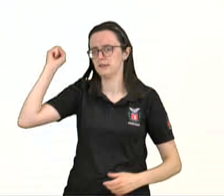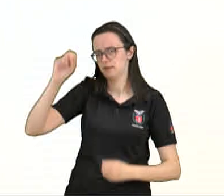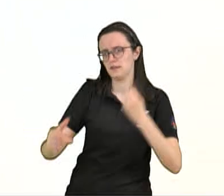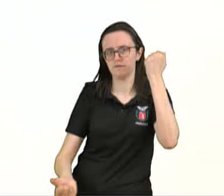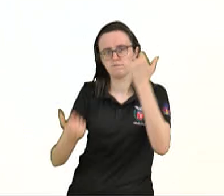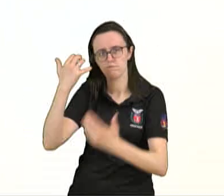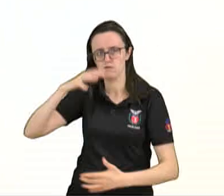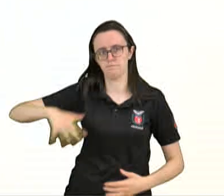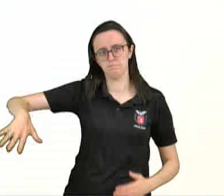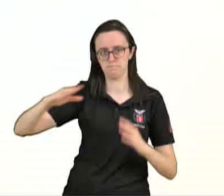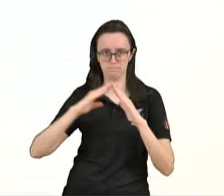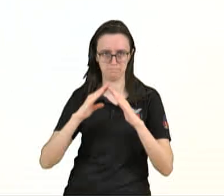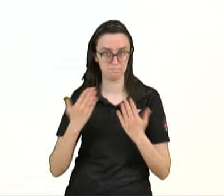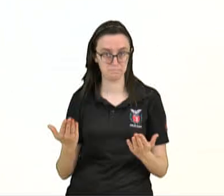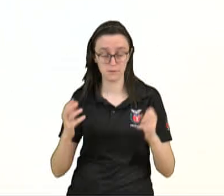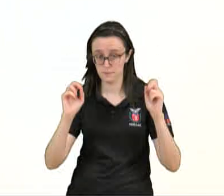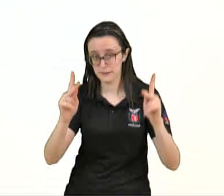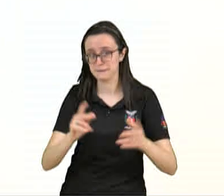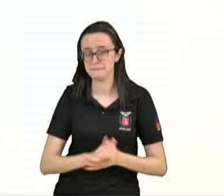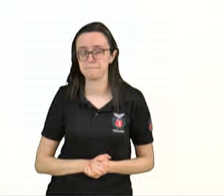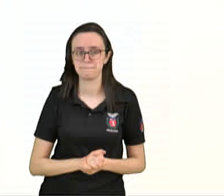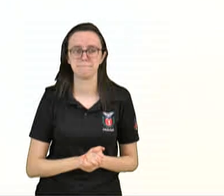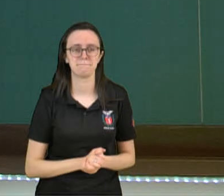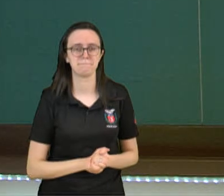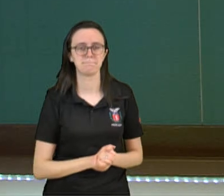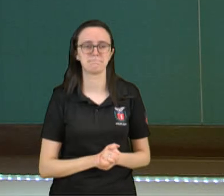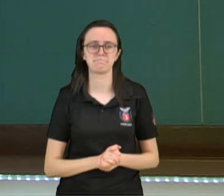no acampamento. Ok?